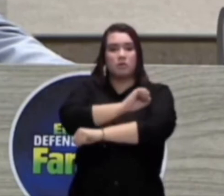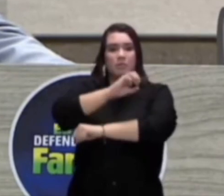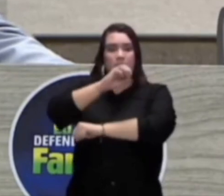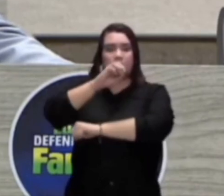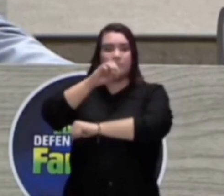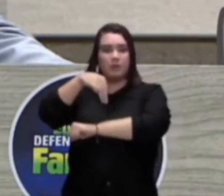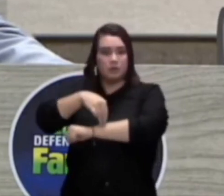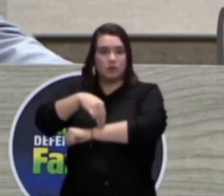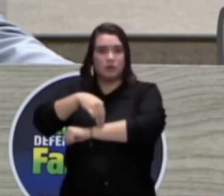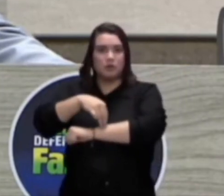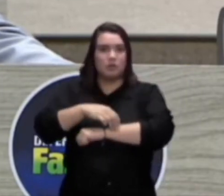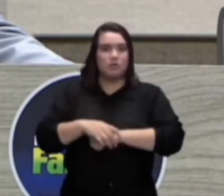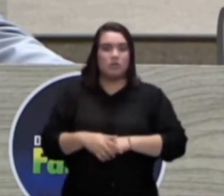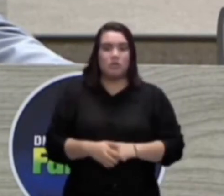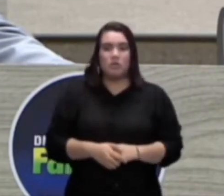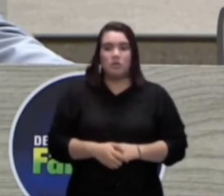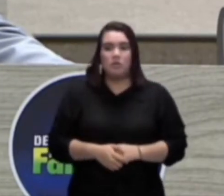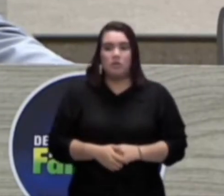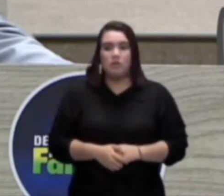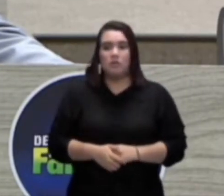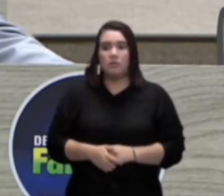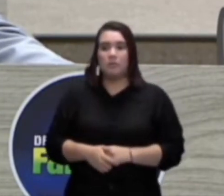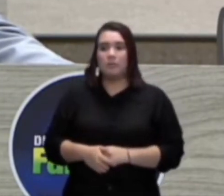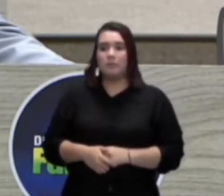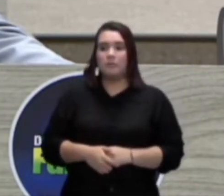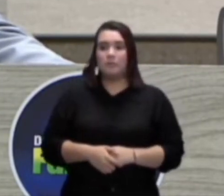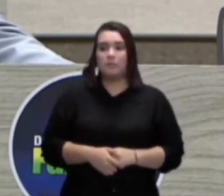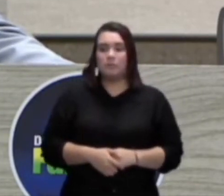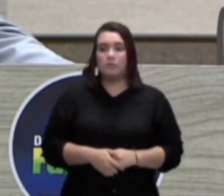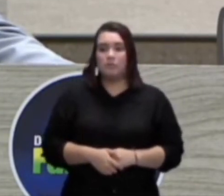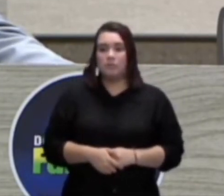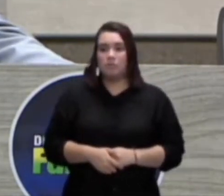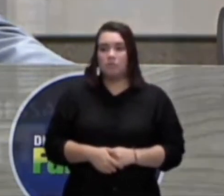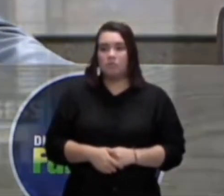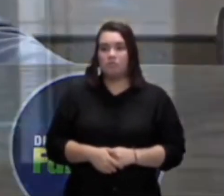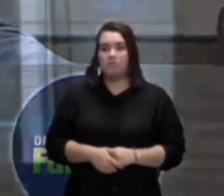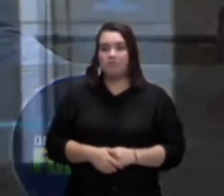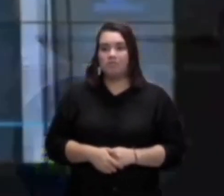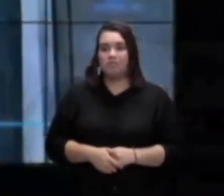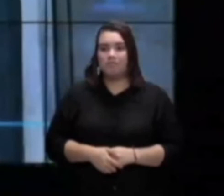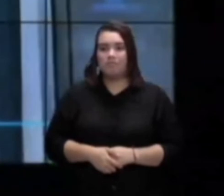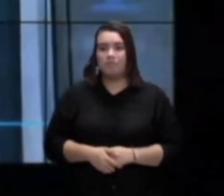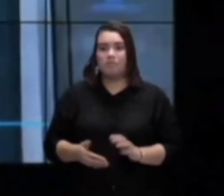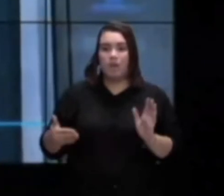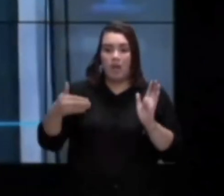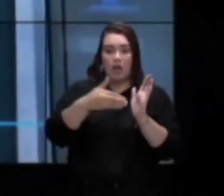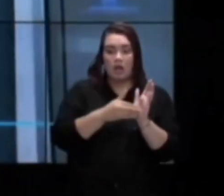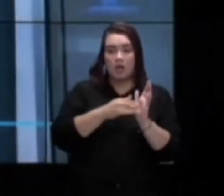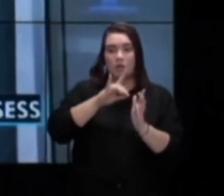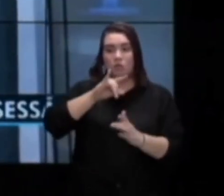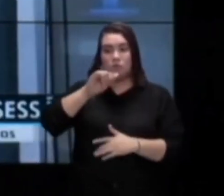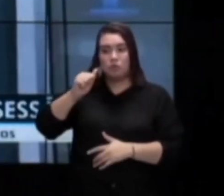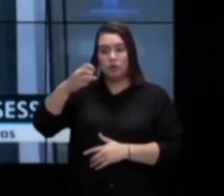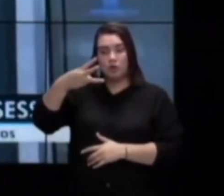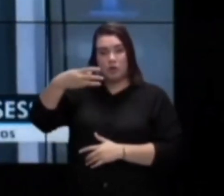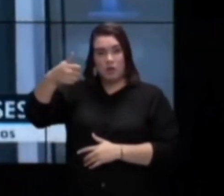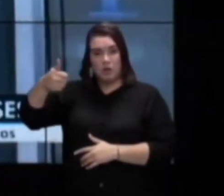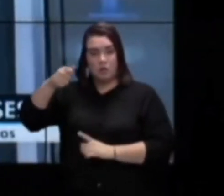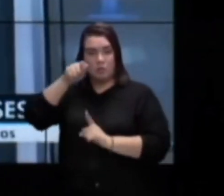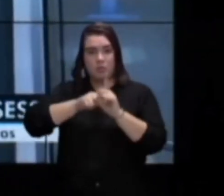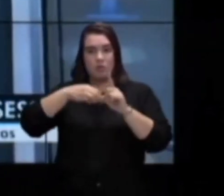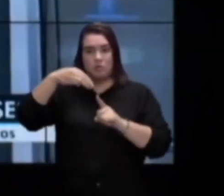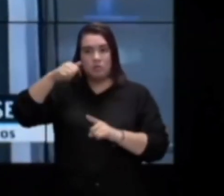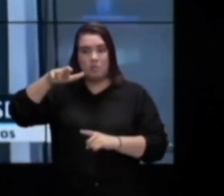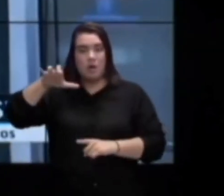um certo terrorismo às famílias. Até o dia 31 de março, os pais devem apresentar